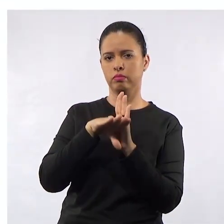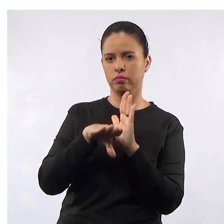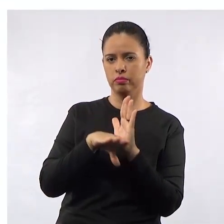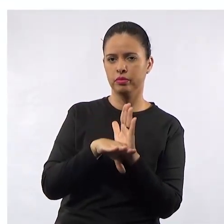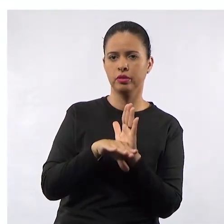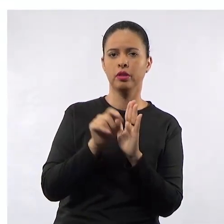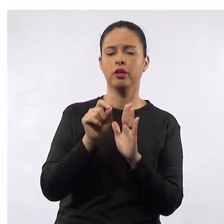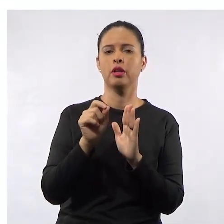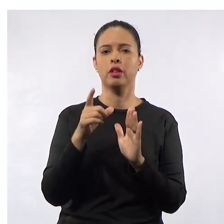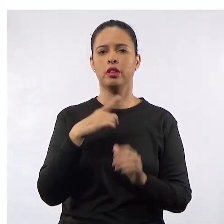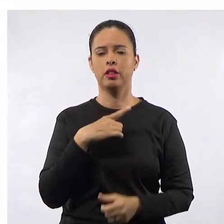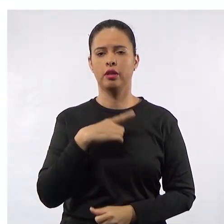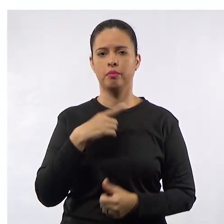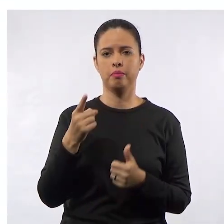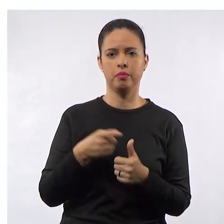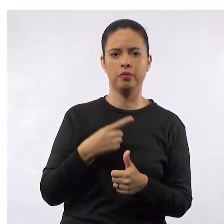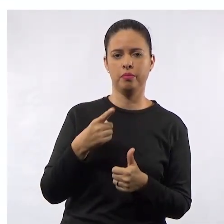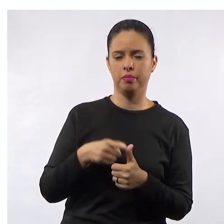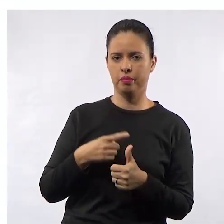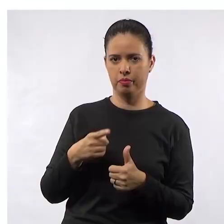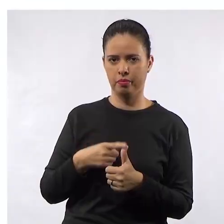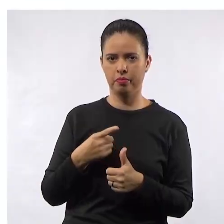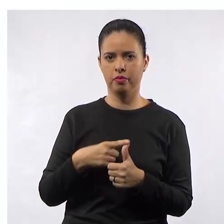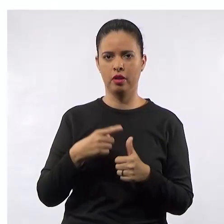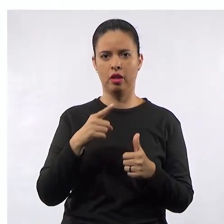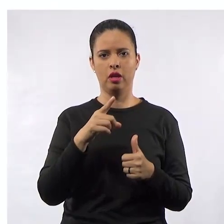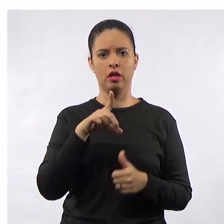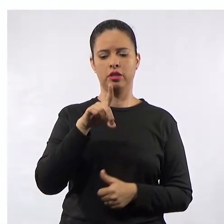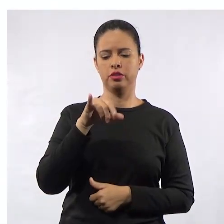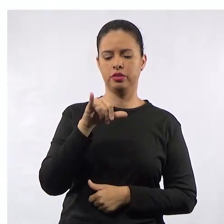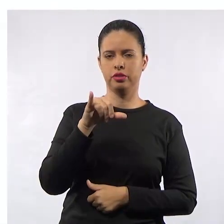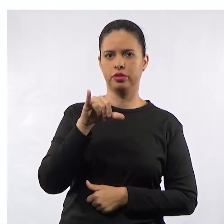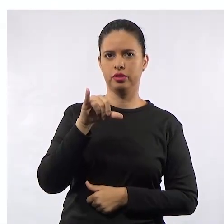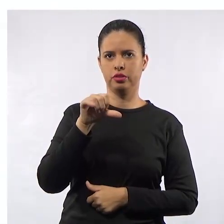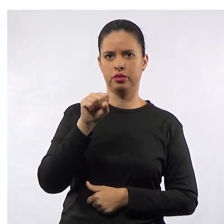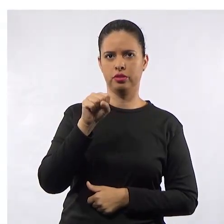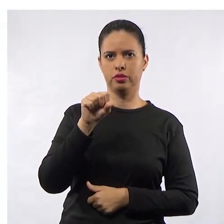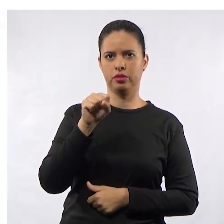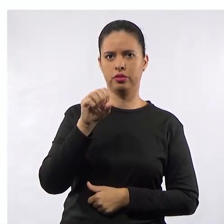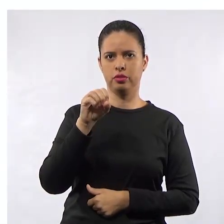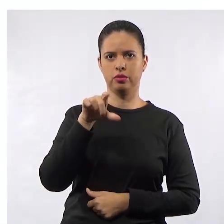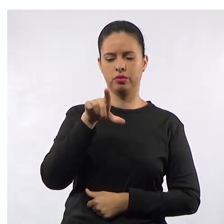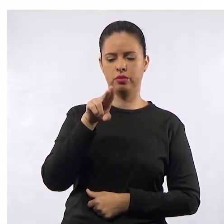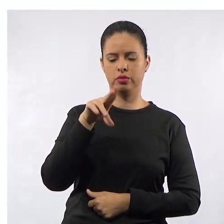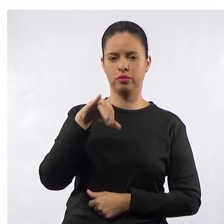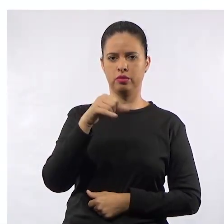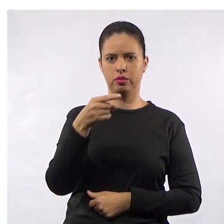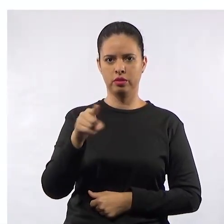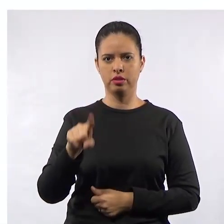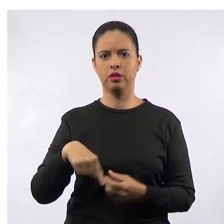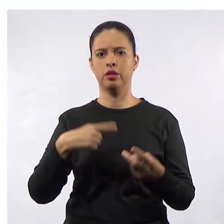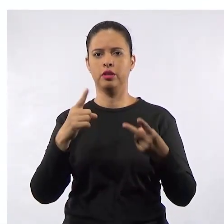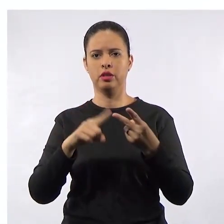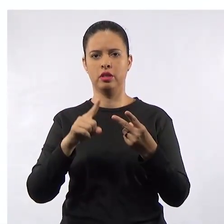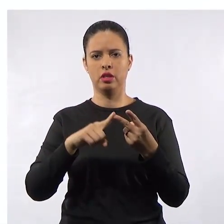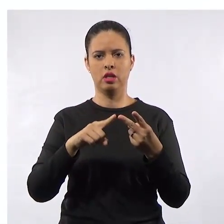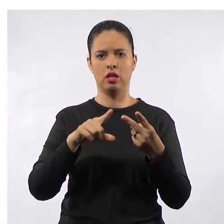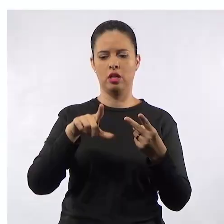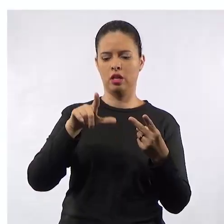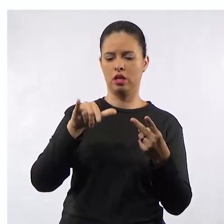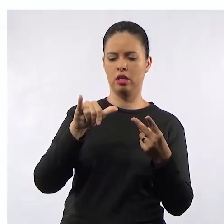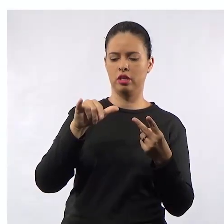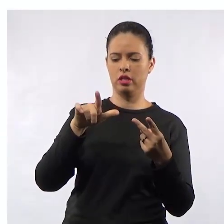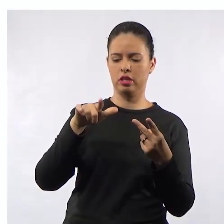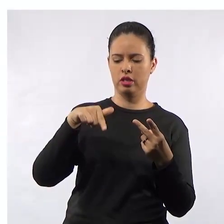que é onde nós temos primeiramente a dissolução né depois vem a liquidação e por fim a extinção da